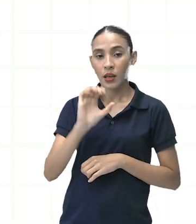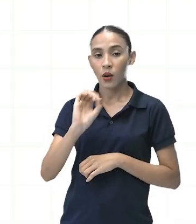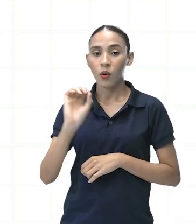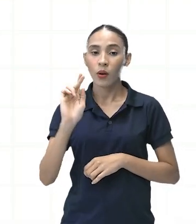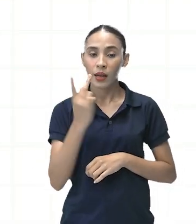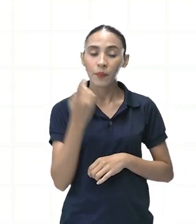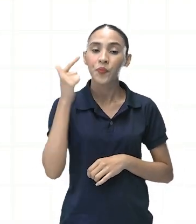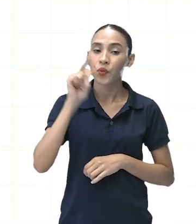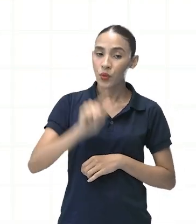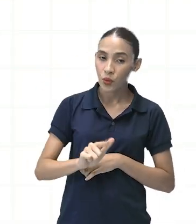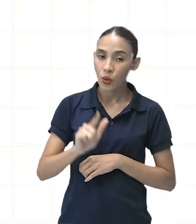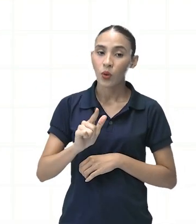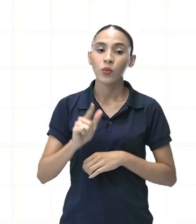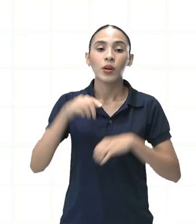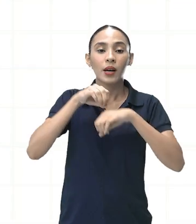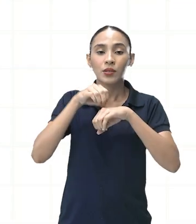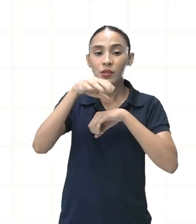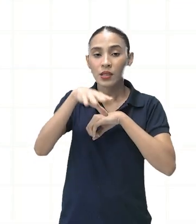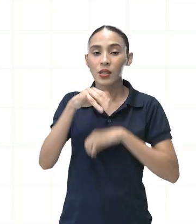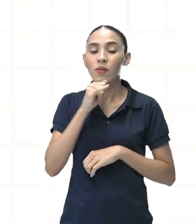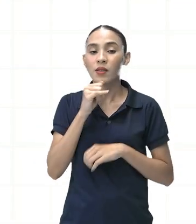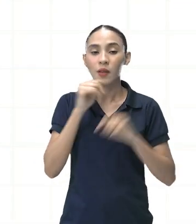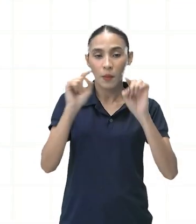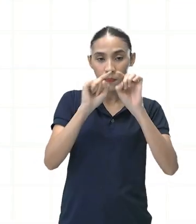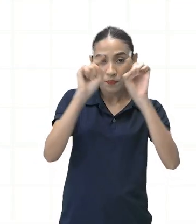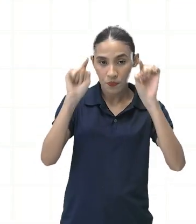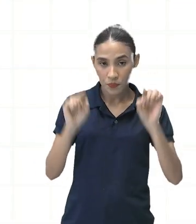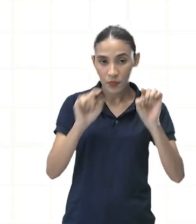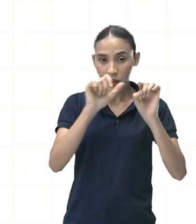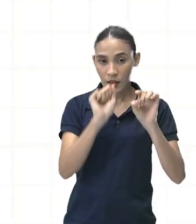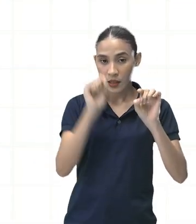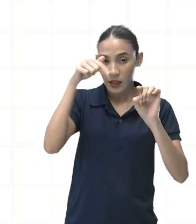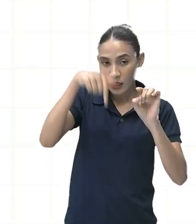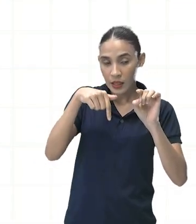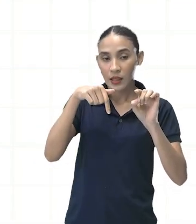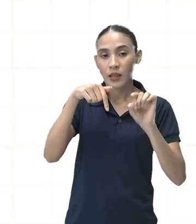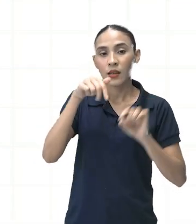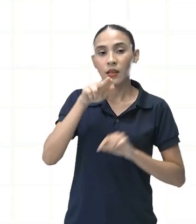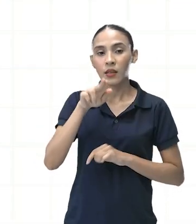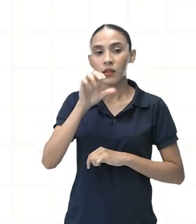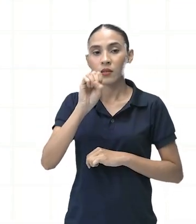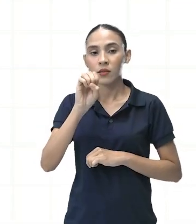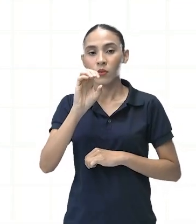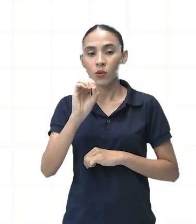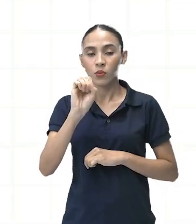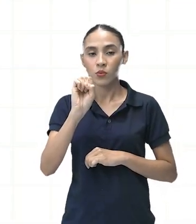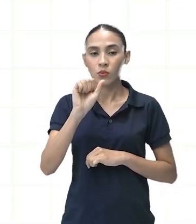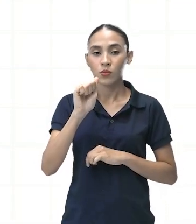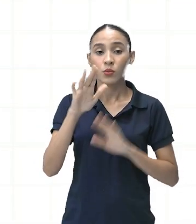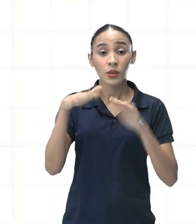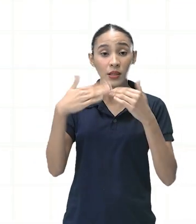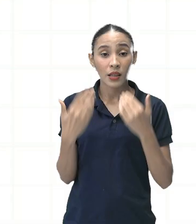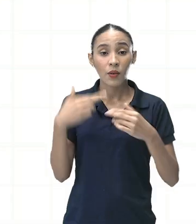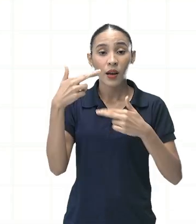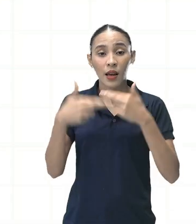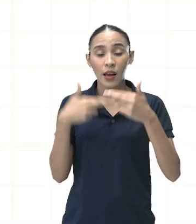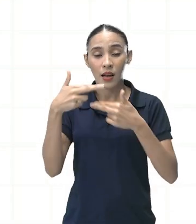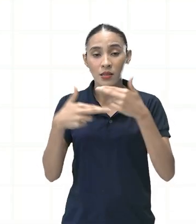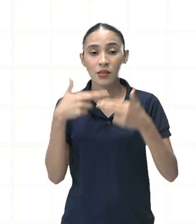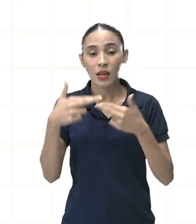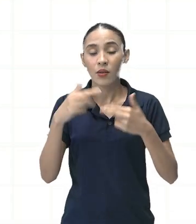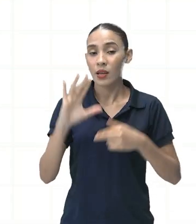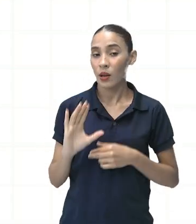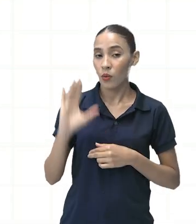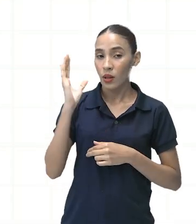NaOH. Novamente, a indicação que se trata de um meio aquoso. Então, nessa reação